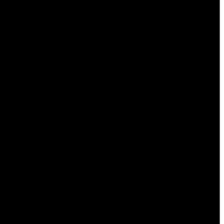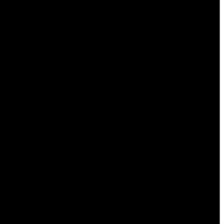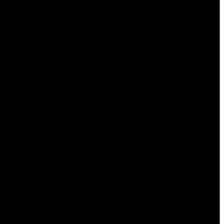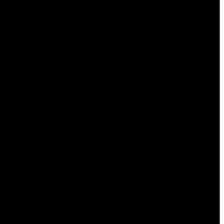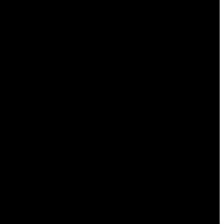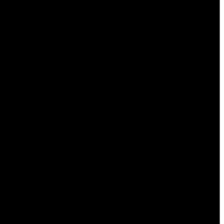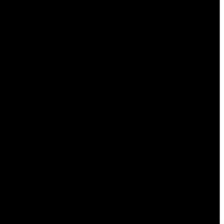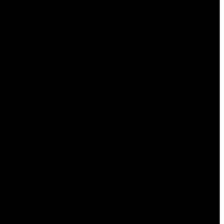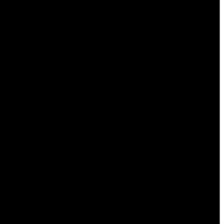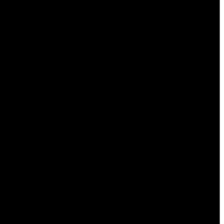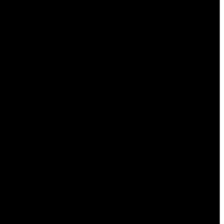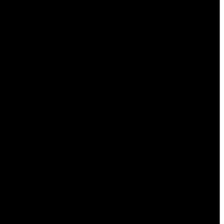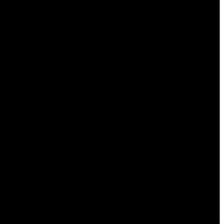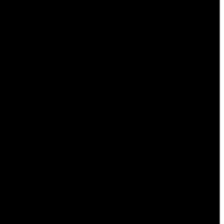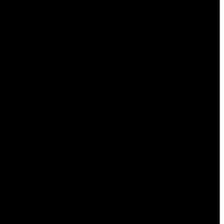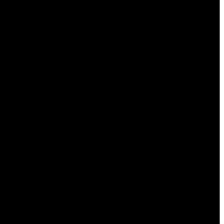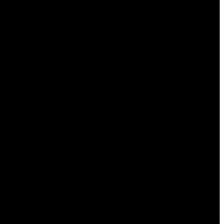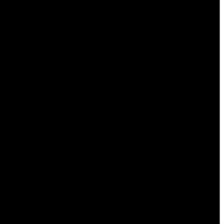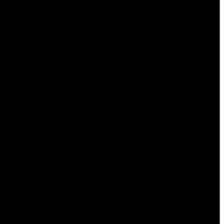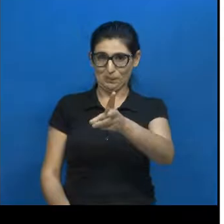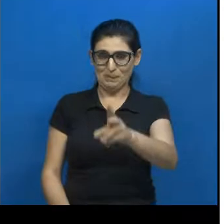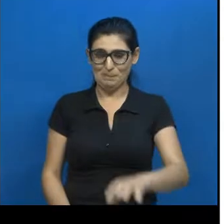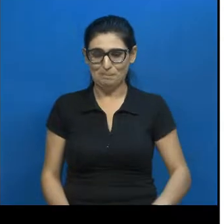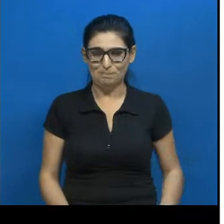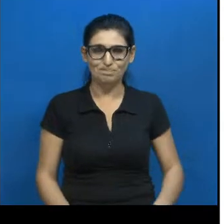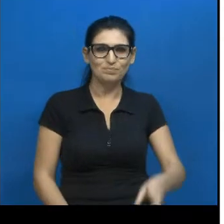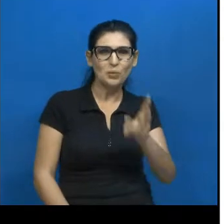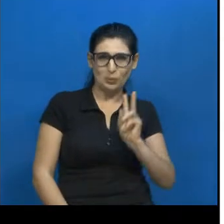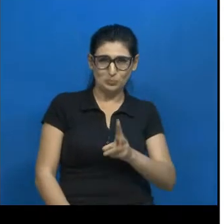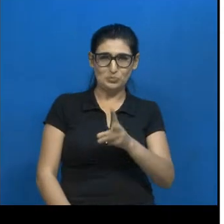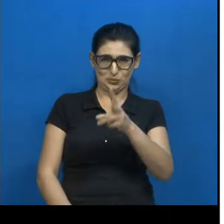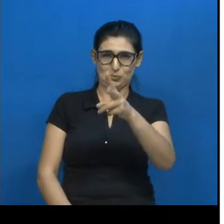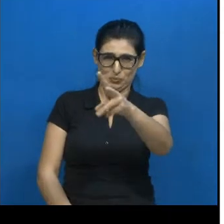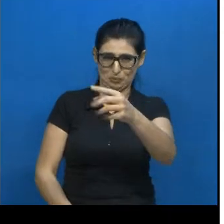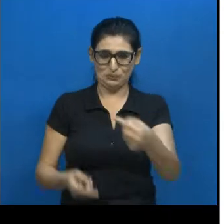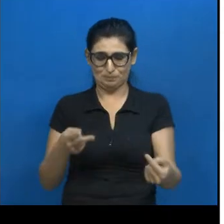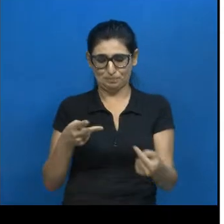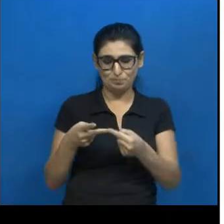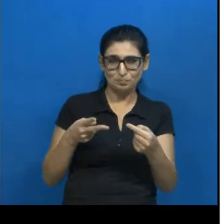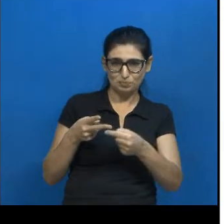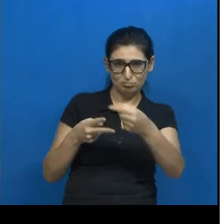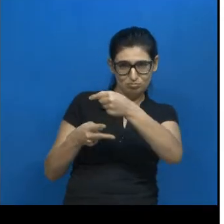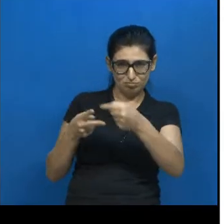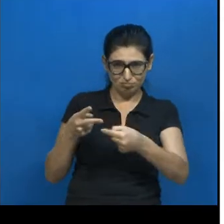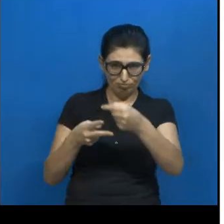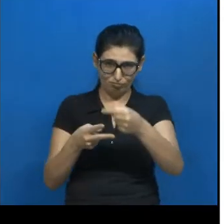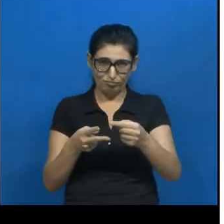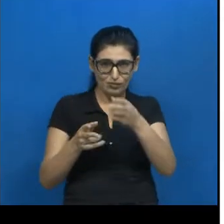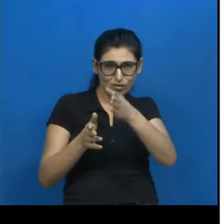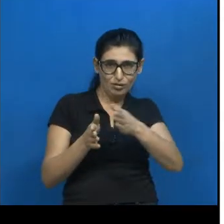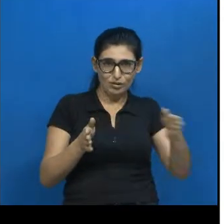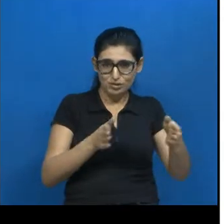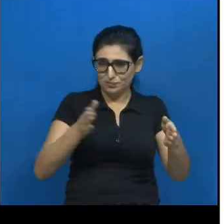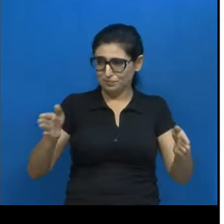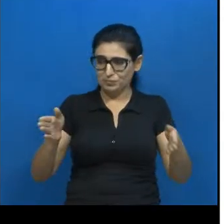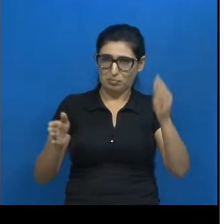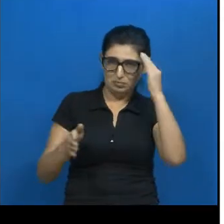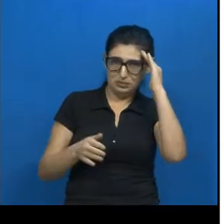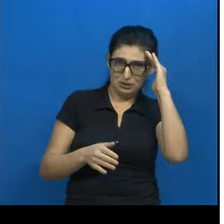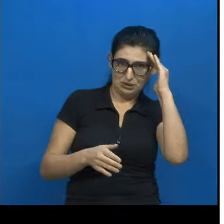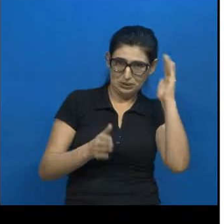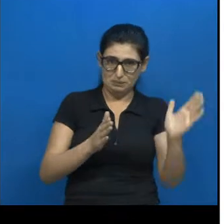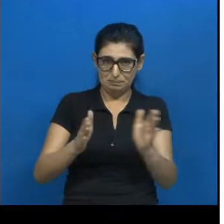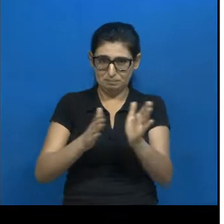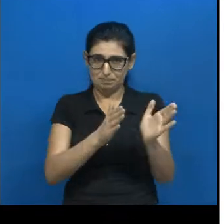Alô? Continuando aqui. Daí, nessa fase operacional, nós dividimos em duas partes. A primeira parte pega a linha